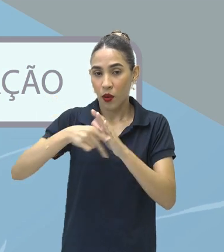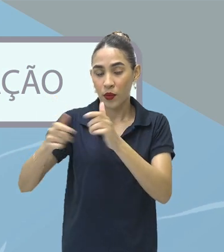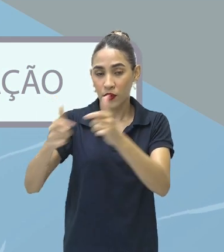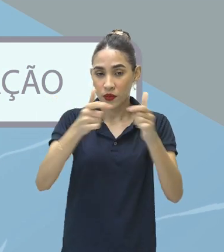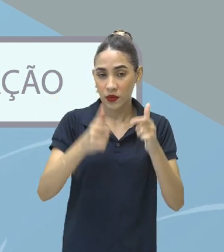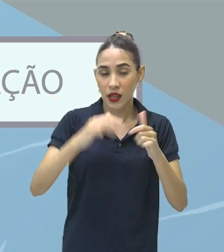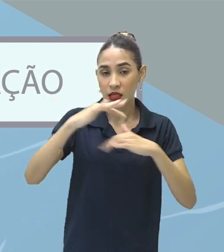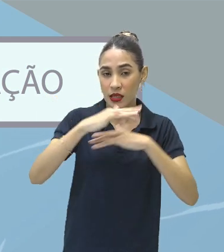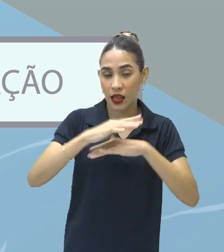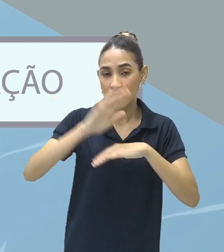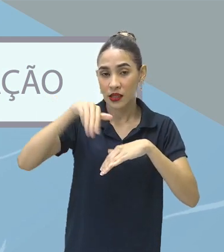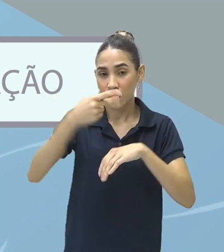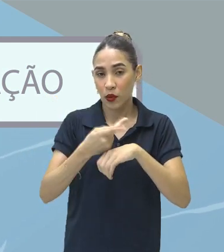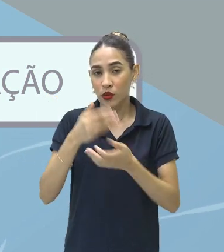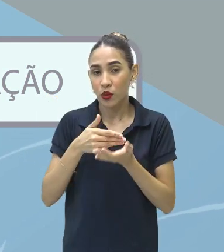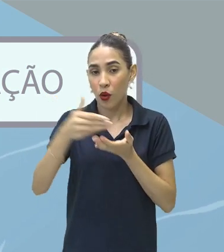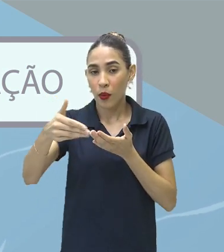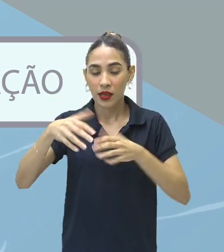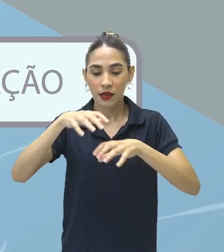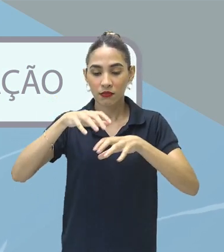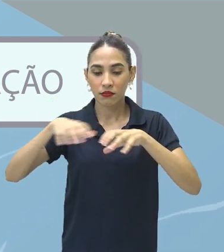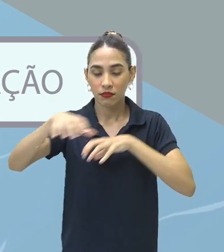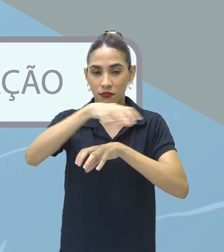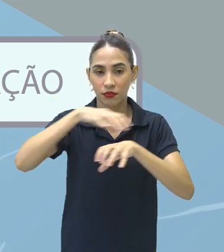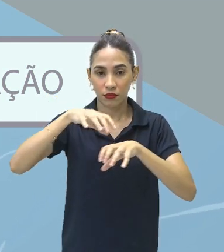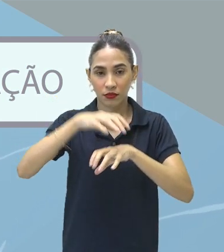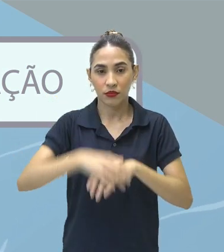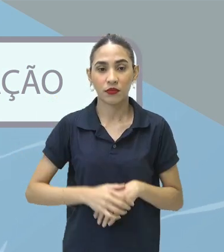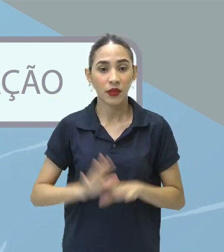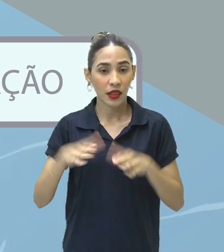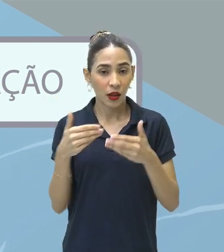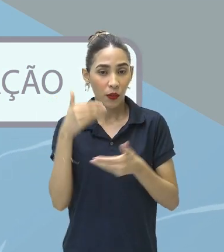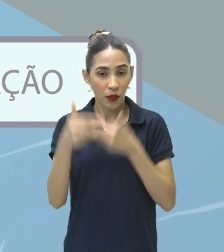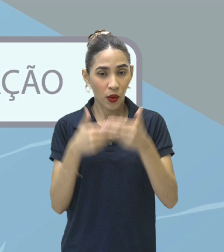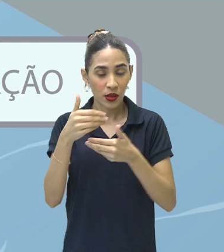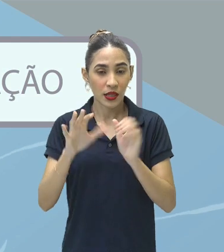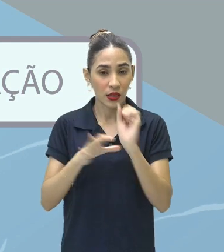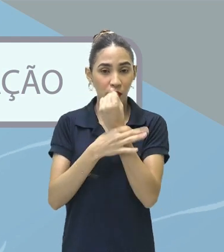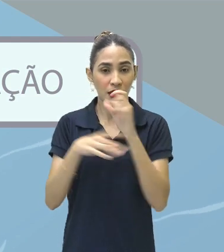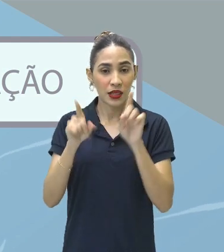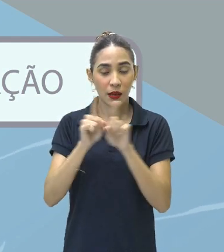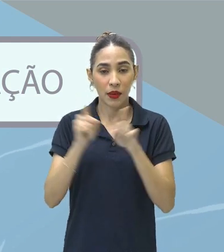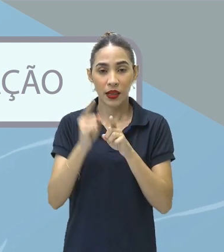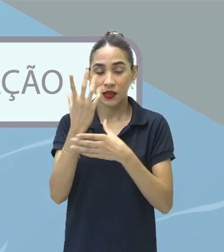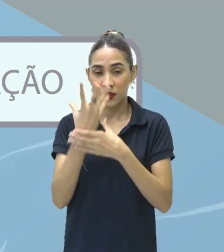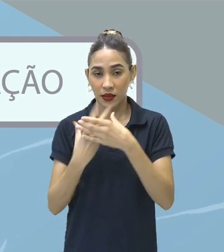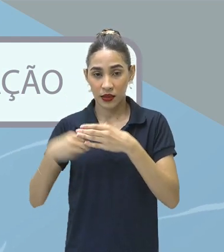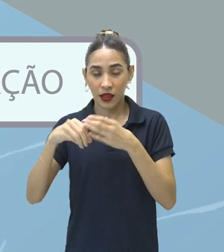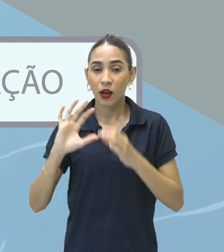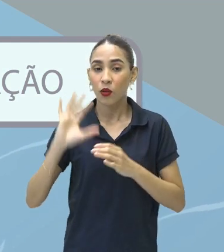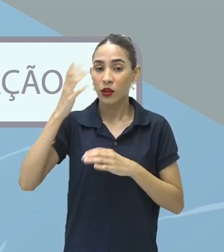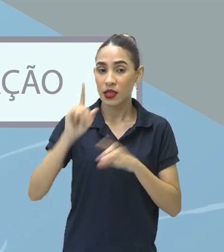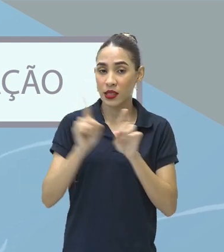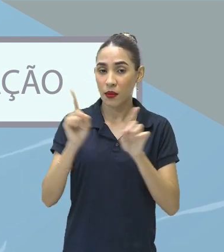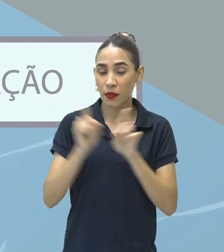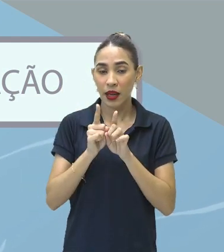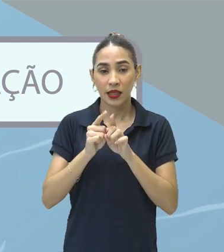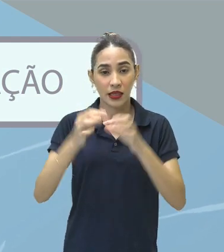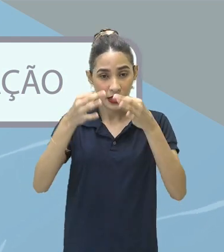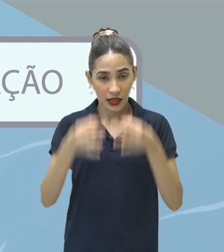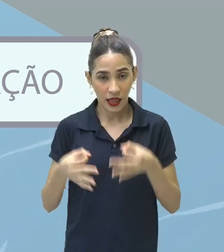cidade e começa a ser distribuída à população. Esse processo garante que o abastecimento ocorra de forma